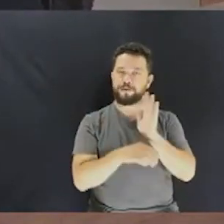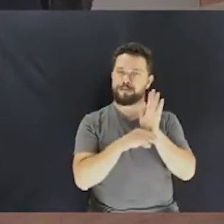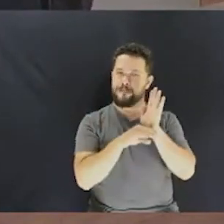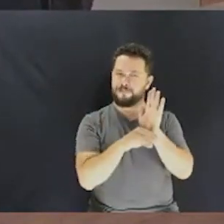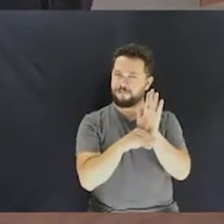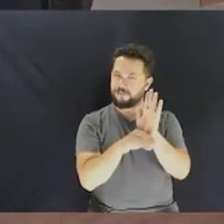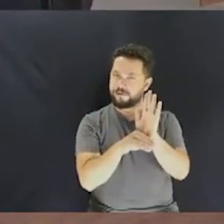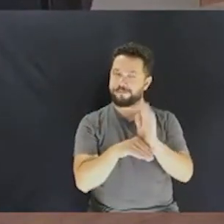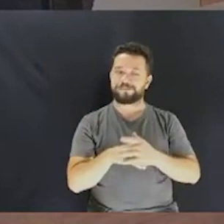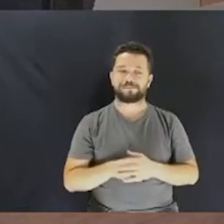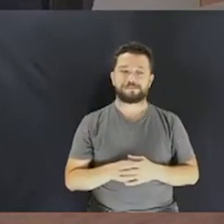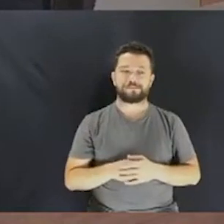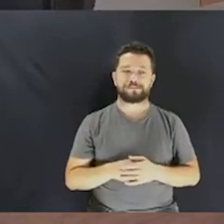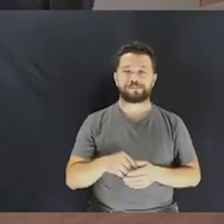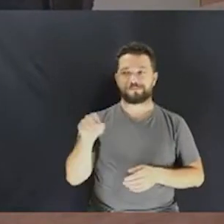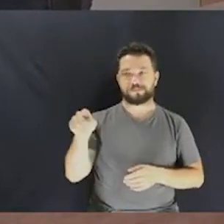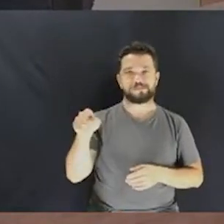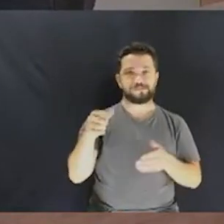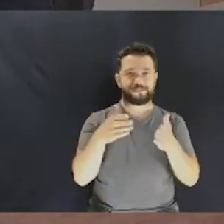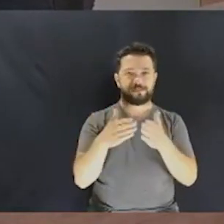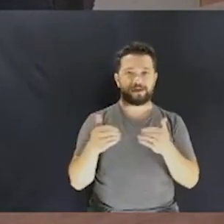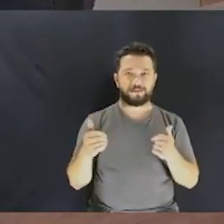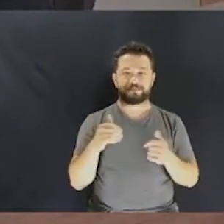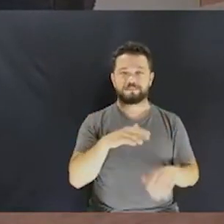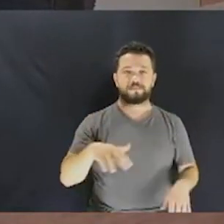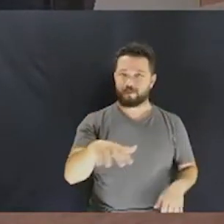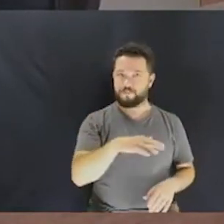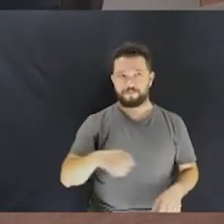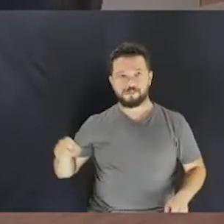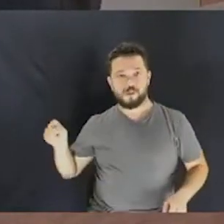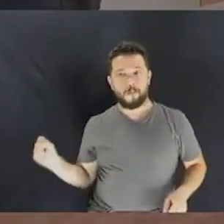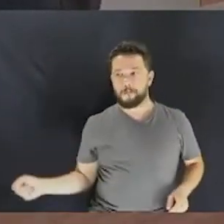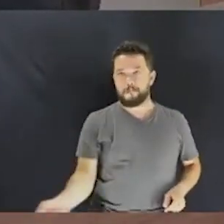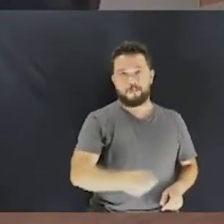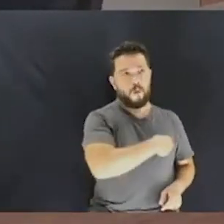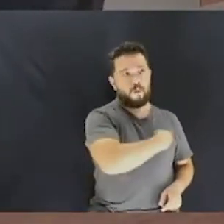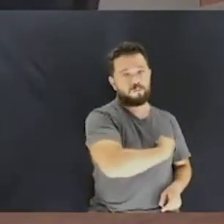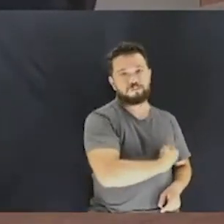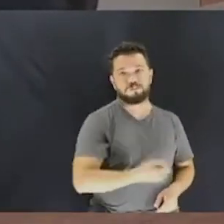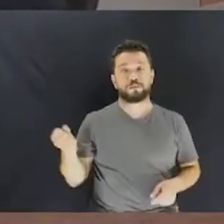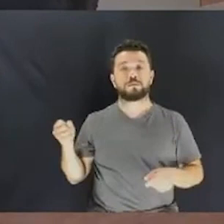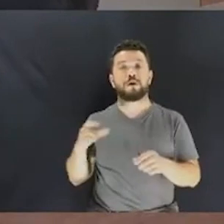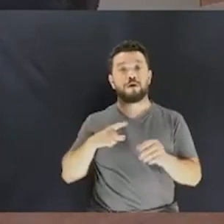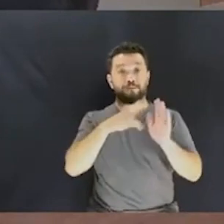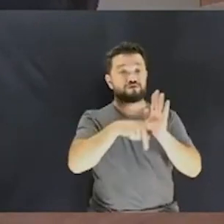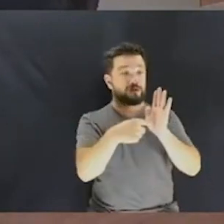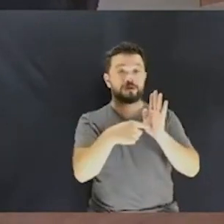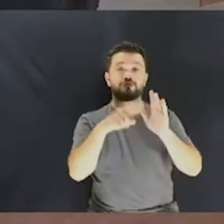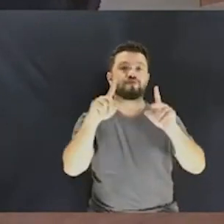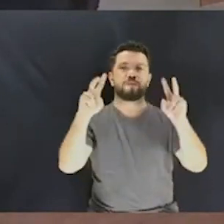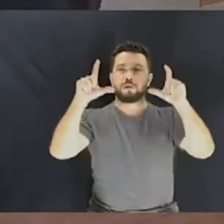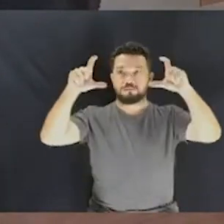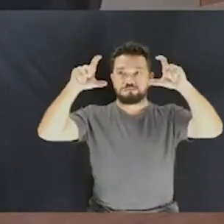esportivo, como o senhor cita aqui, é exemplo de tênis, mas o próprio projeto apresenta, inclusive, até óculos de natação, o que é relevante. Nós temos várias piscinas públicas